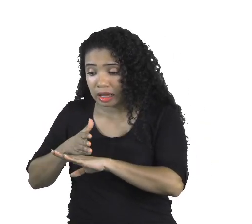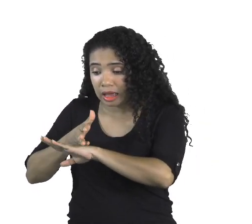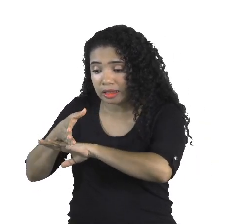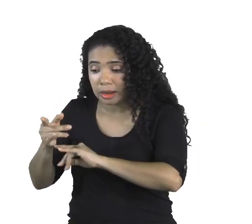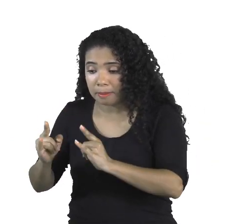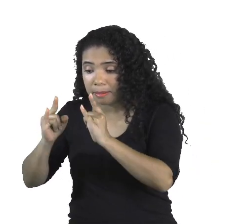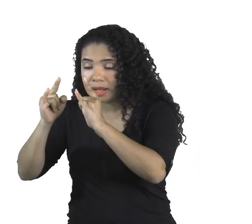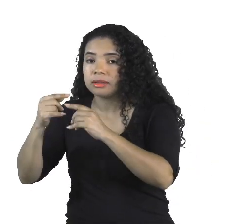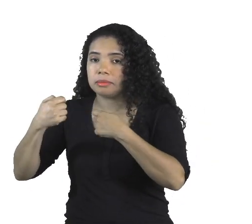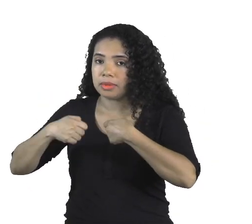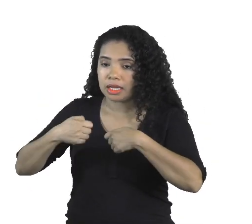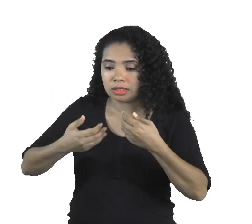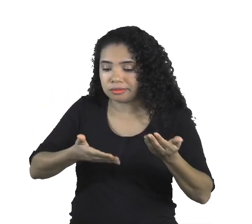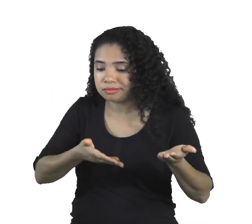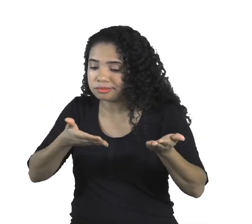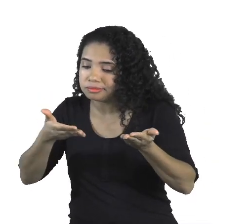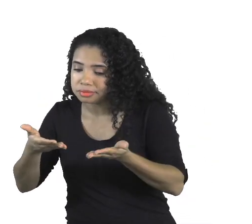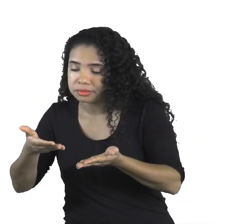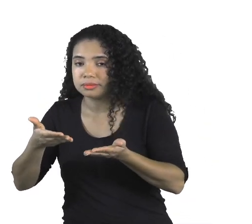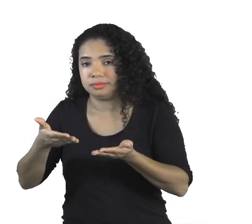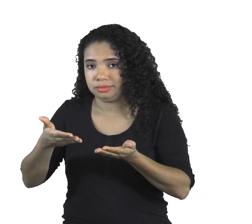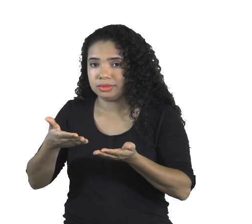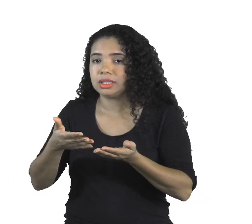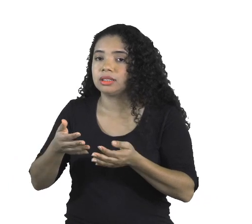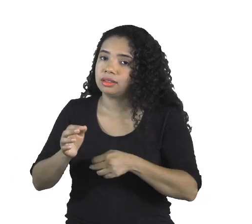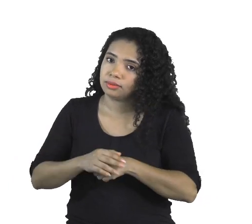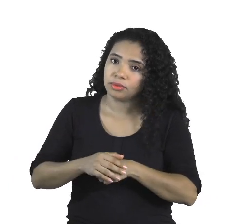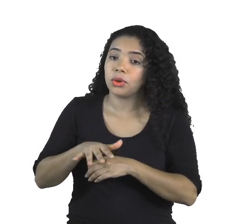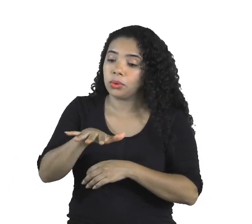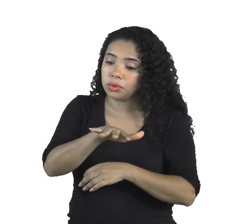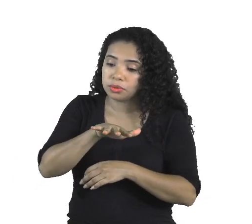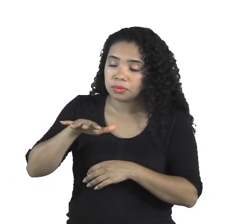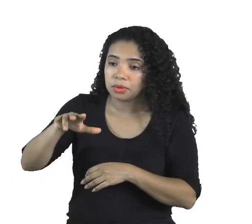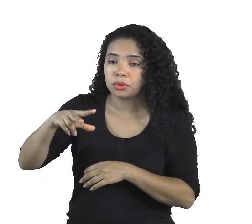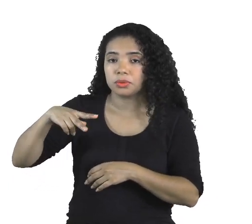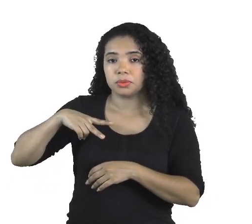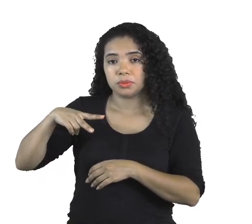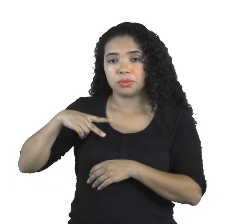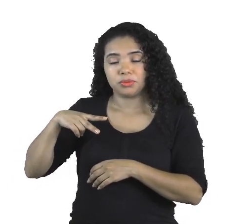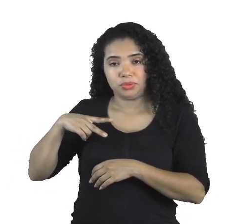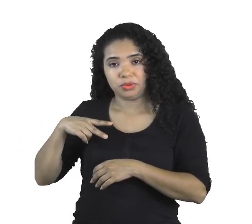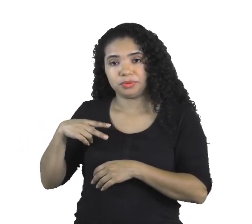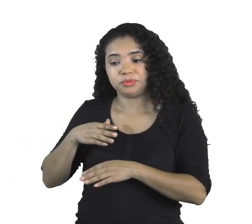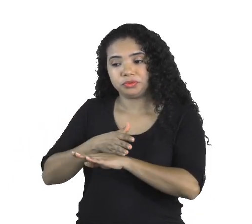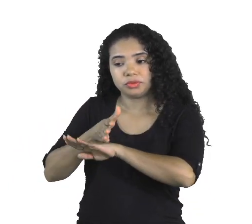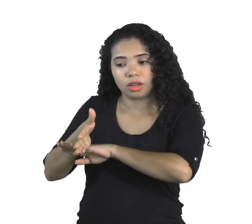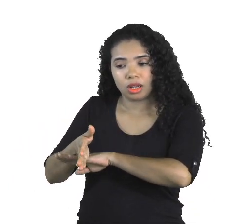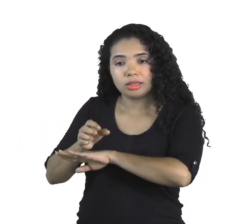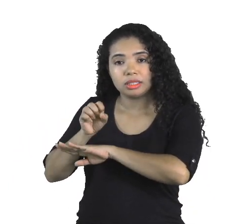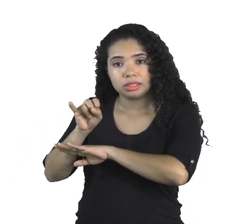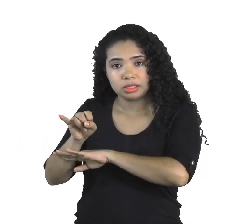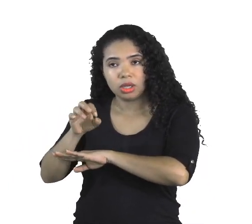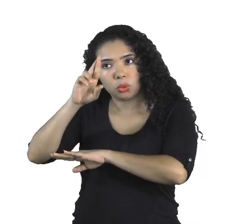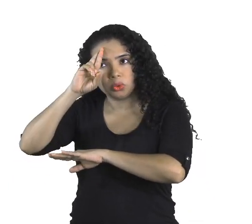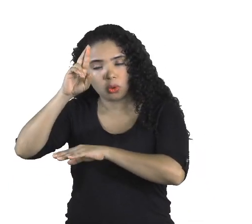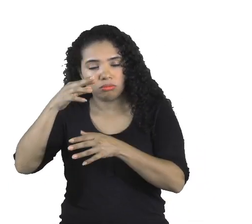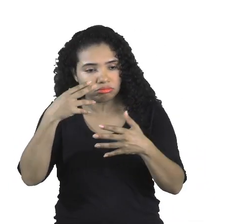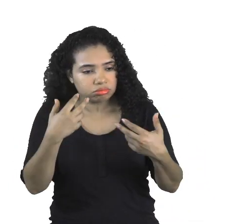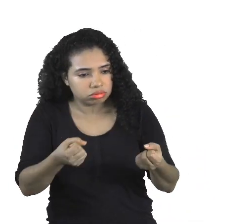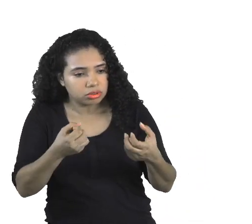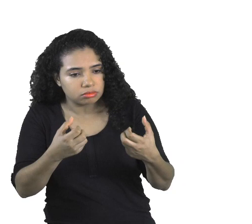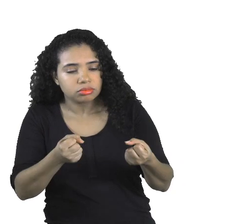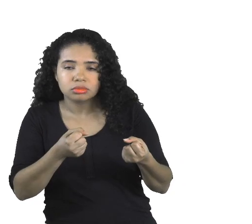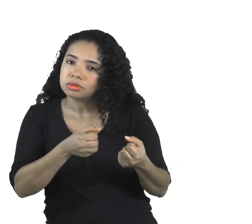ter autorização. E isso compete-se a um espaço privado. Você só entra se o dono permitir